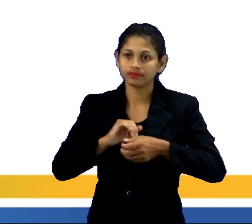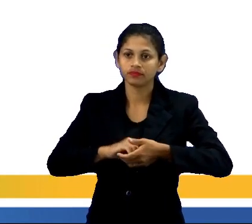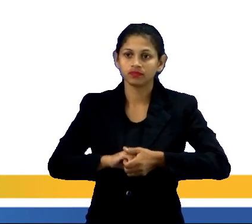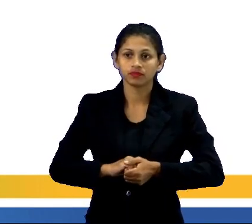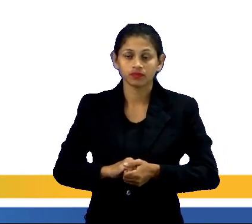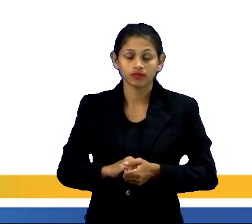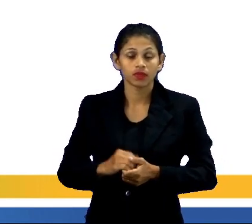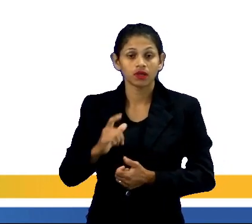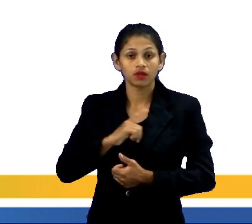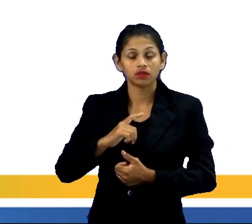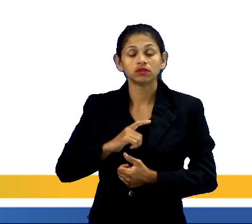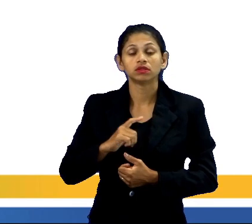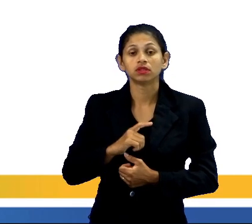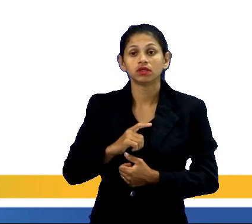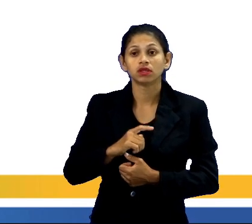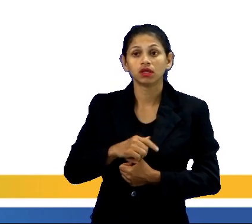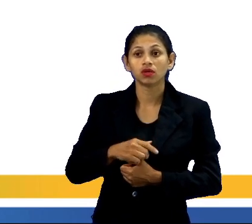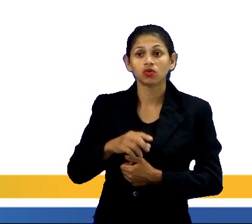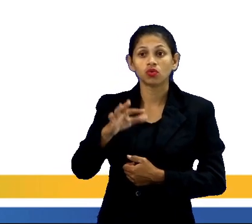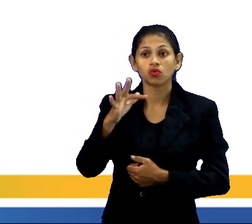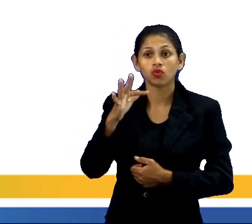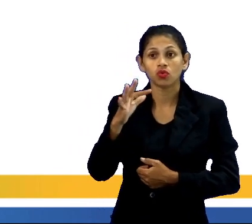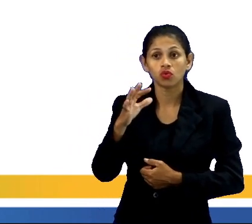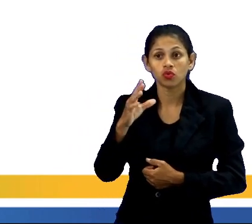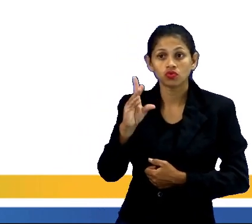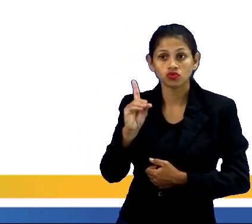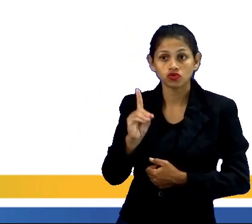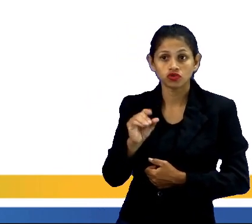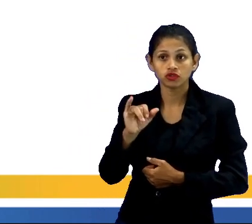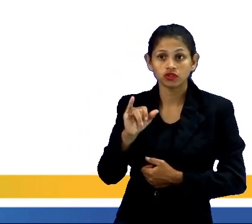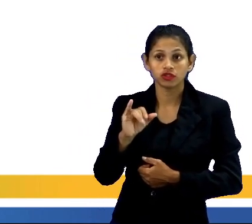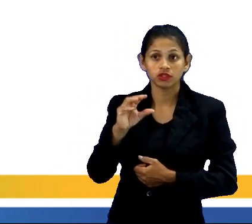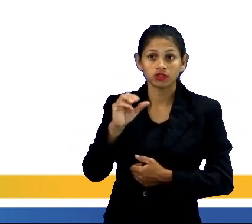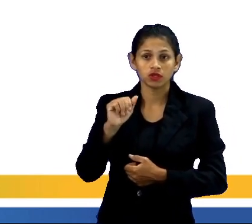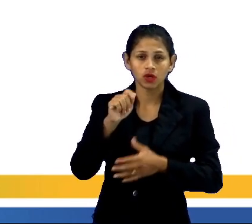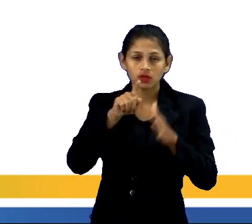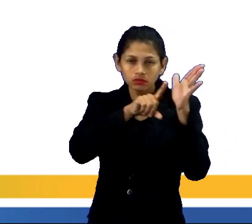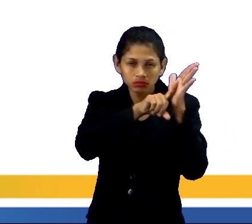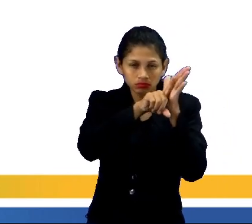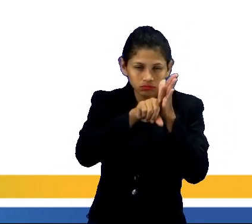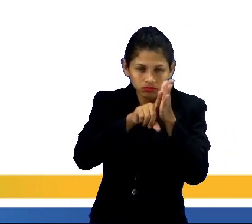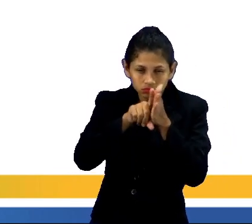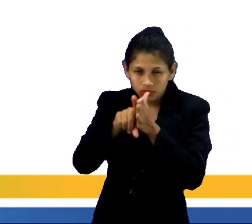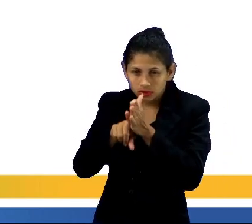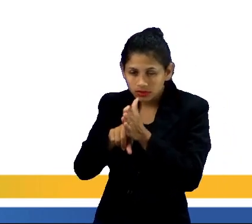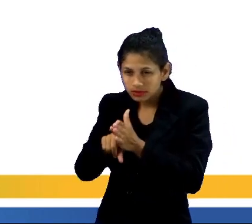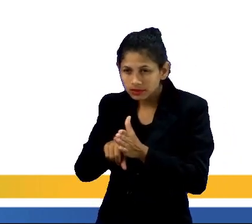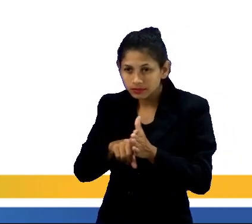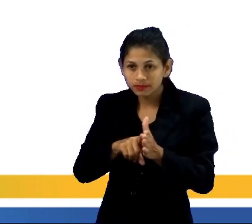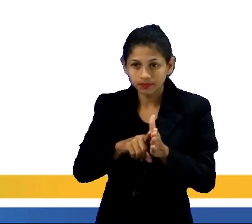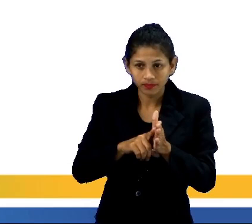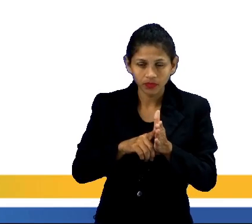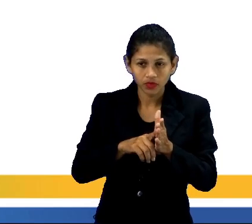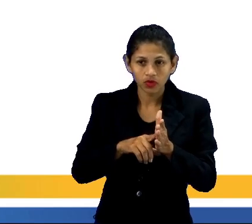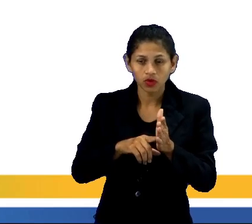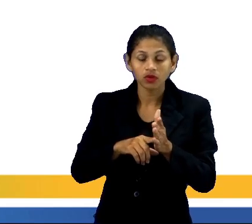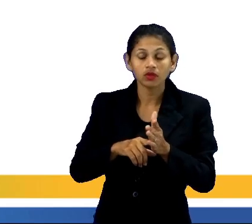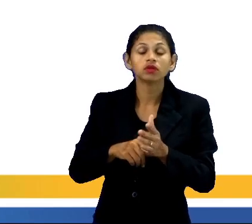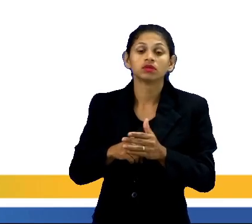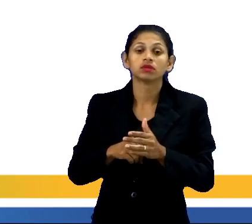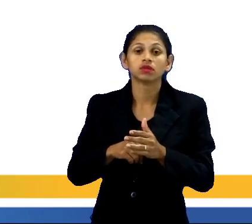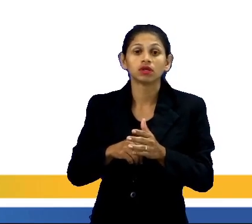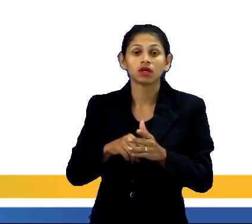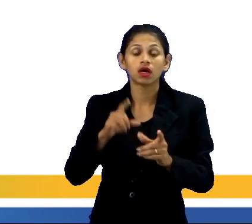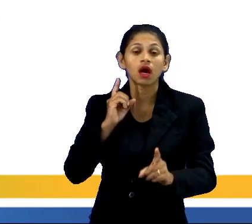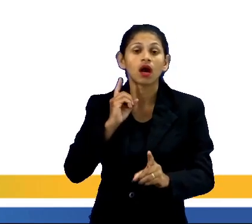gente tem a questão do diagnóstico, né? Então, o diagnóstico ele deve ser realizado por meio de rastreamento, né? Que é a realização dos exames